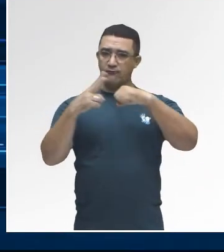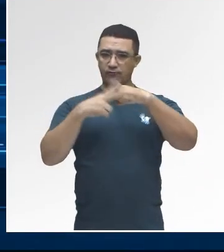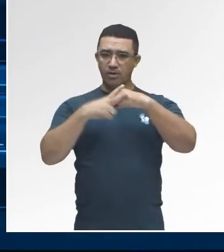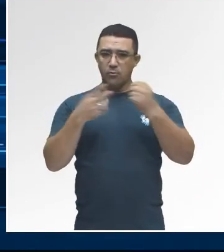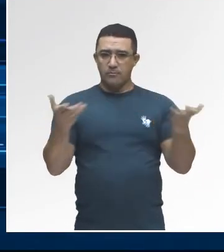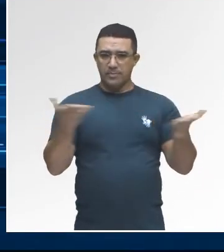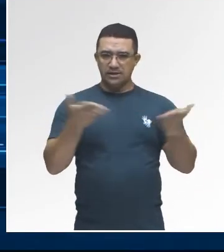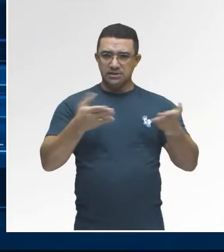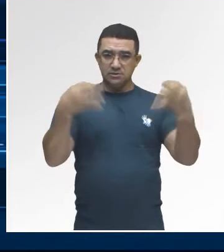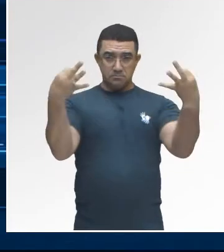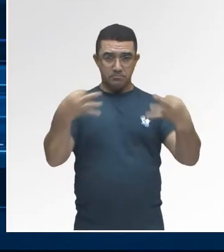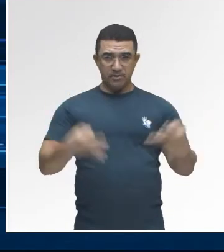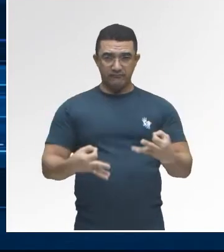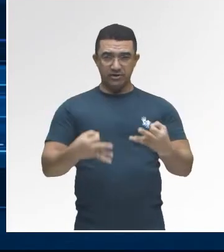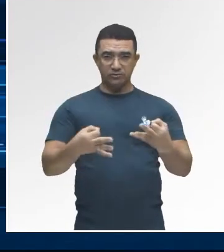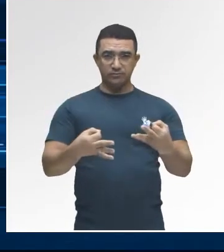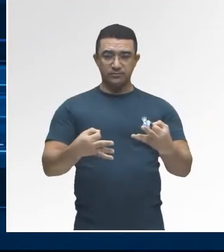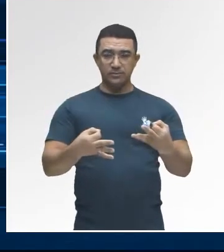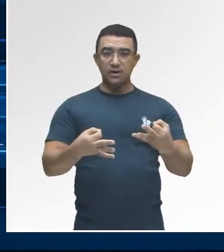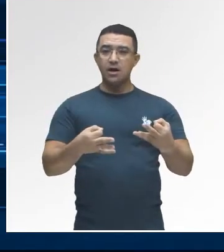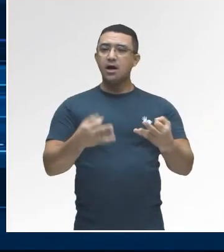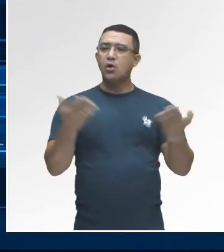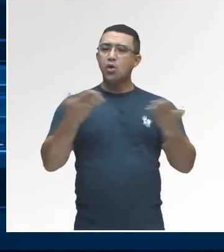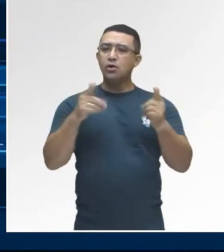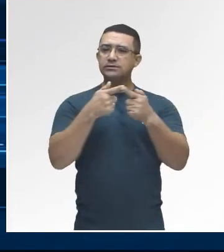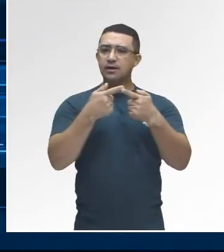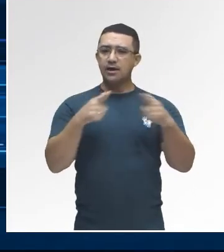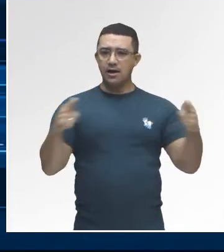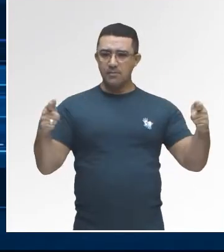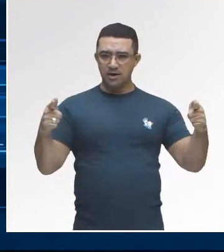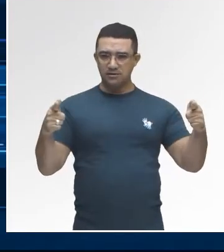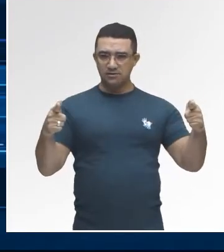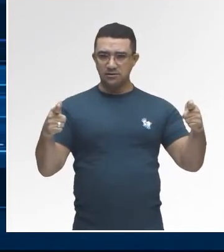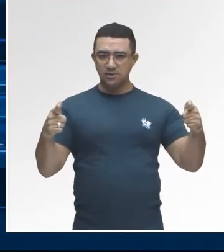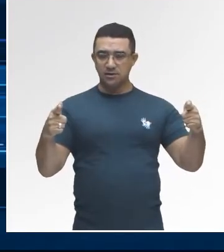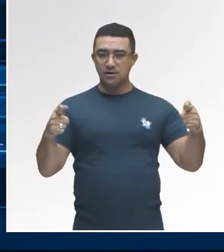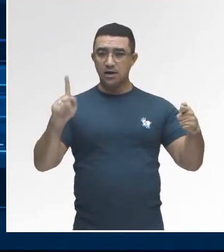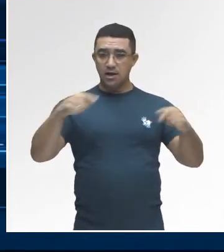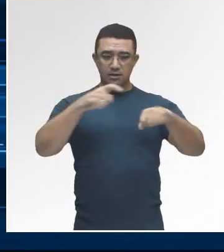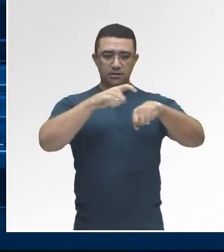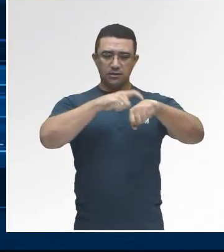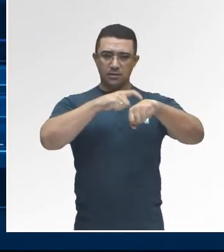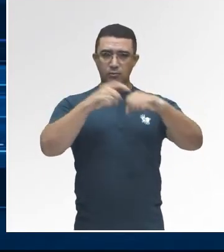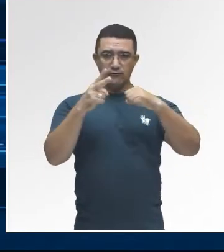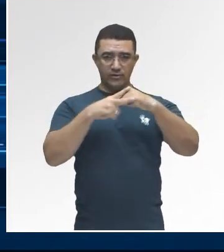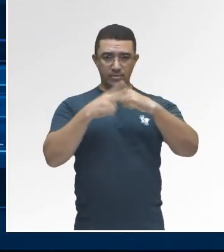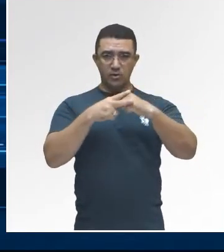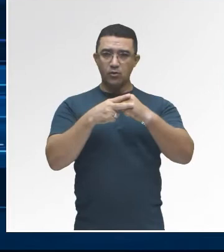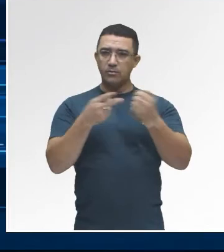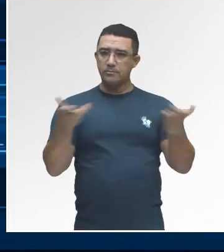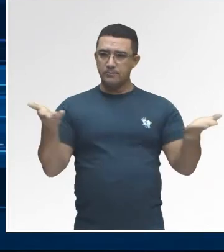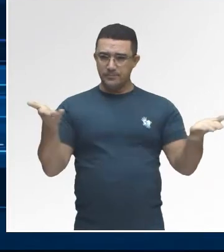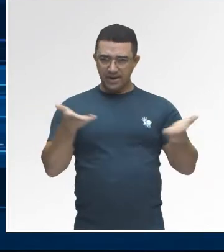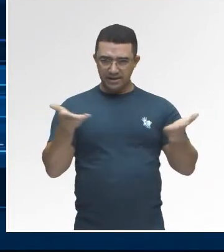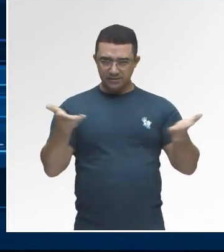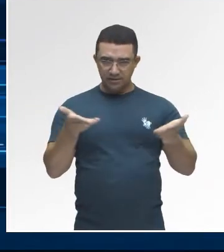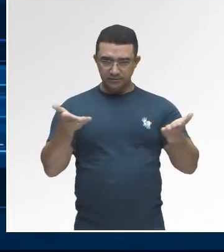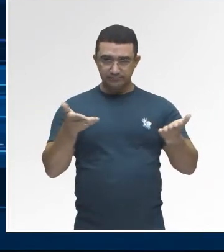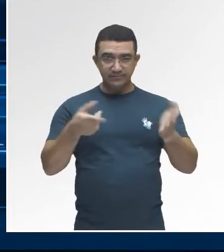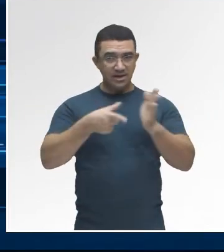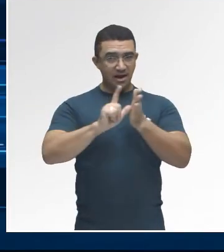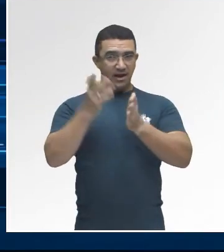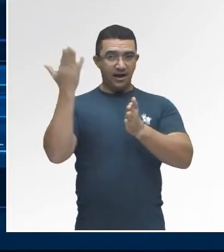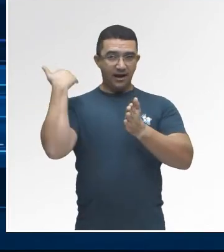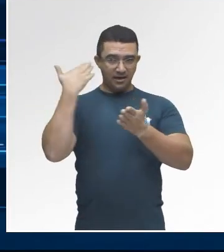Que é a gramática que nós vamos ver hoje, tá? É o present perfect, que também foi mostrado já no comecinho da